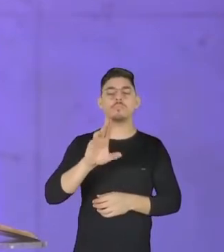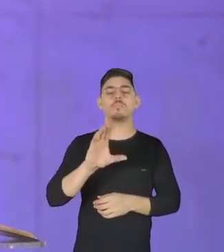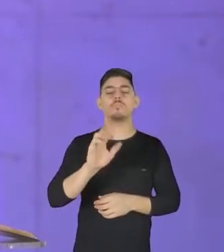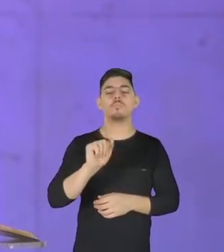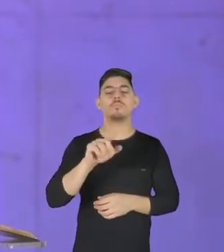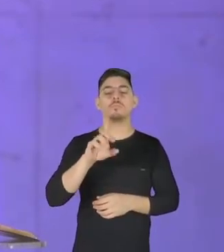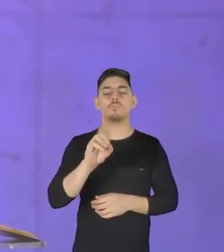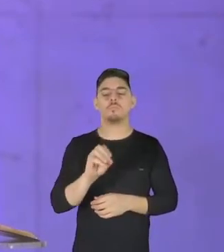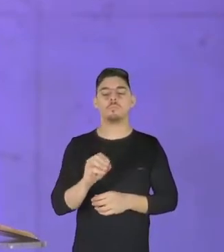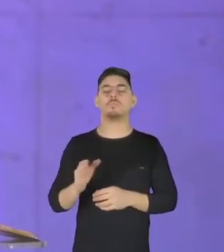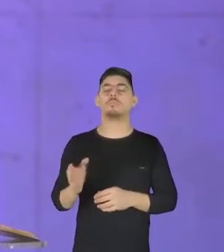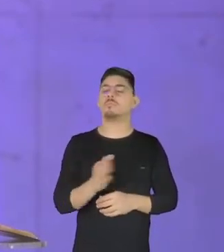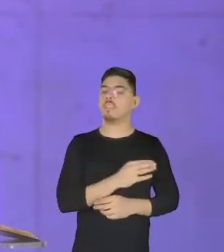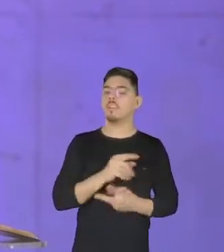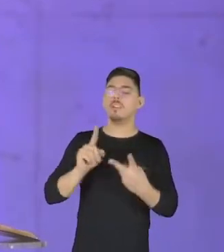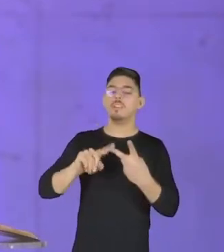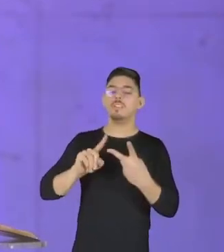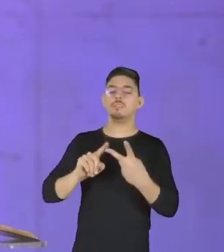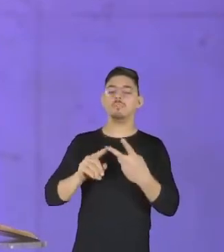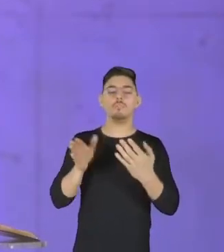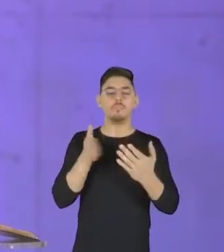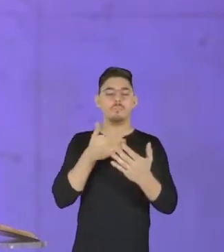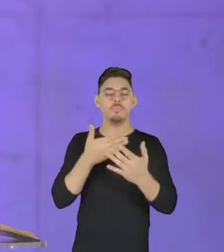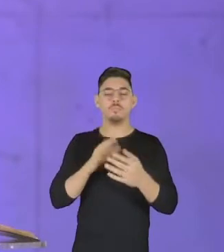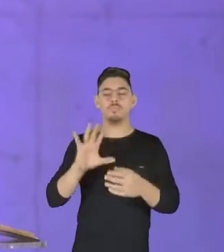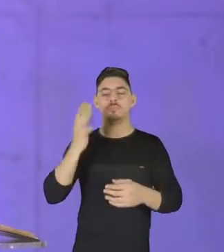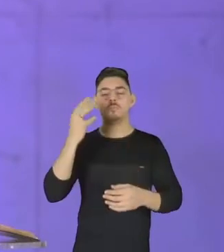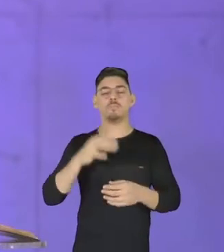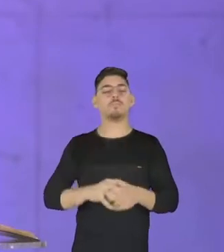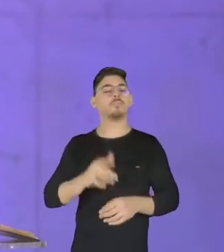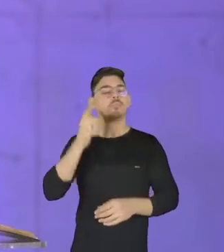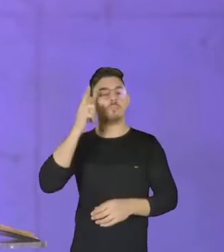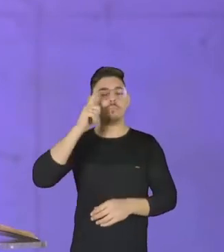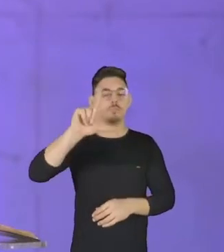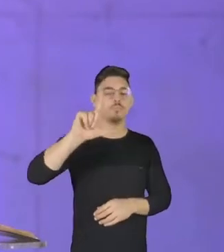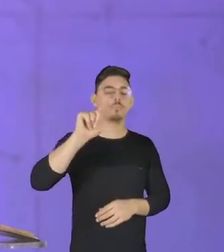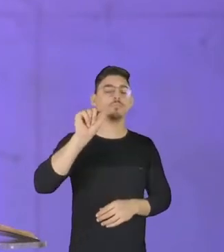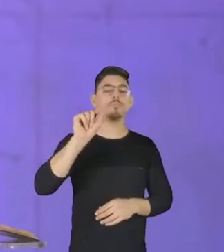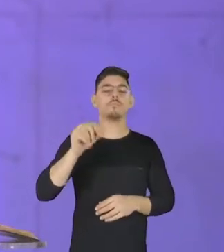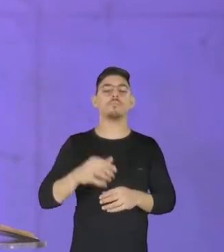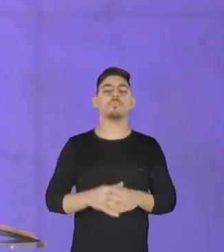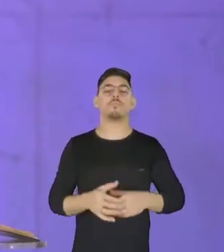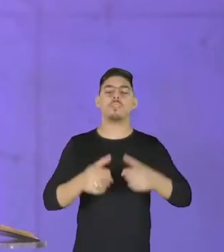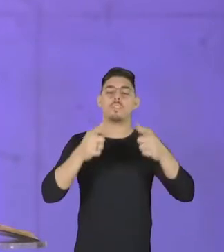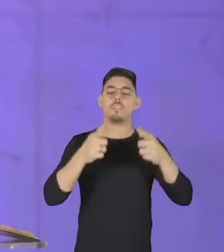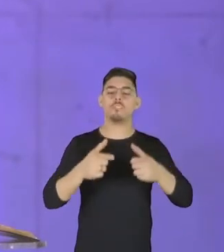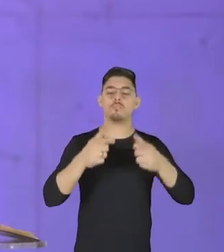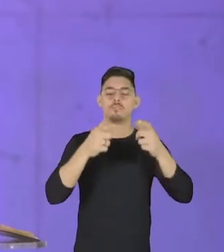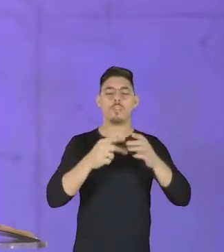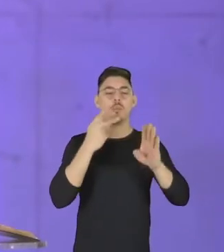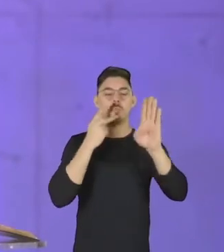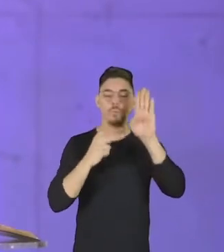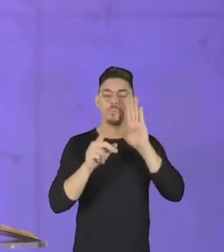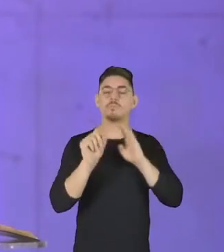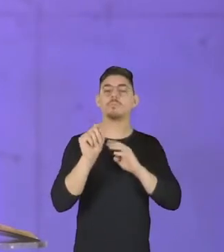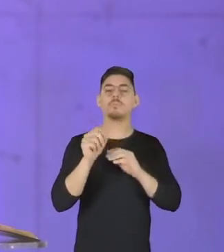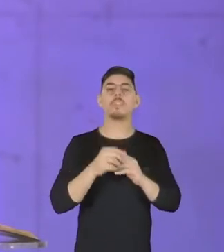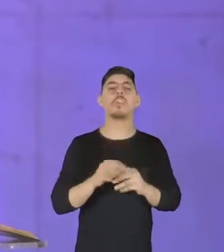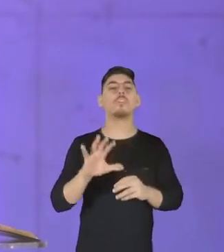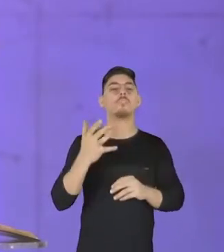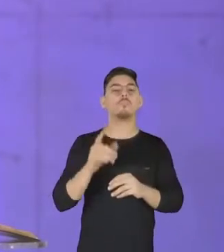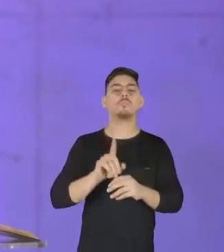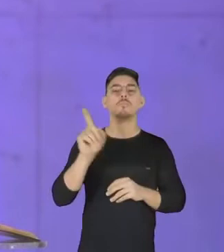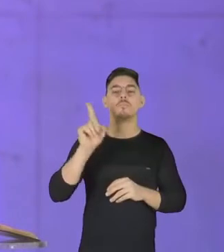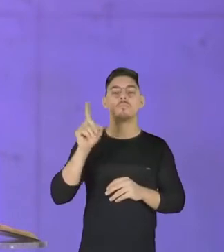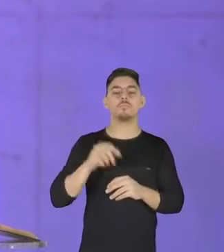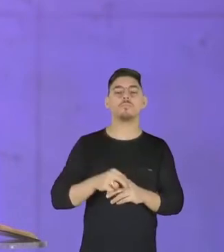deste livro. E um outro livro é um livro sobre a conquista da Terra Prometida do reverendo Augustus Nicodemus. São dois livros,